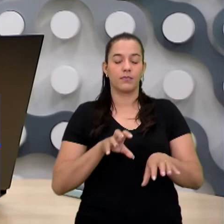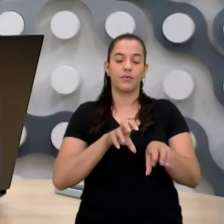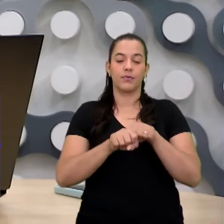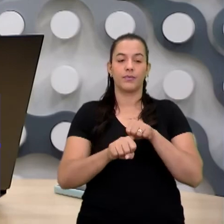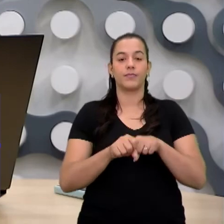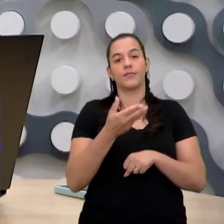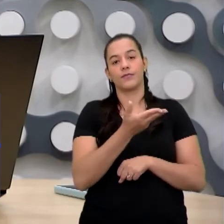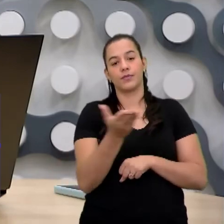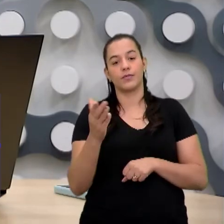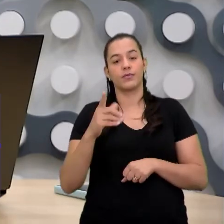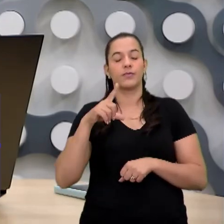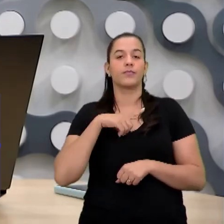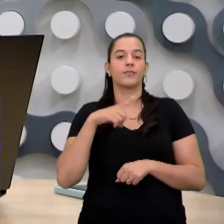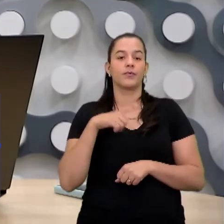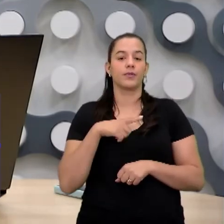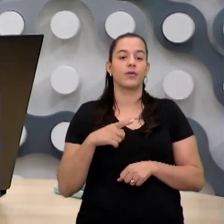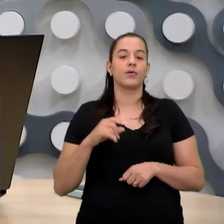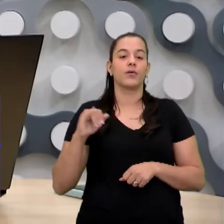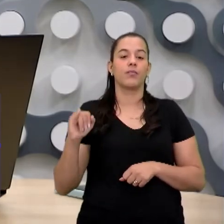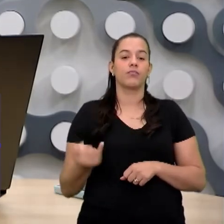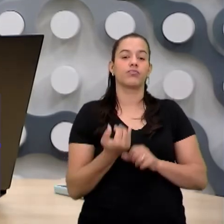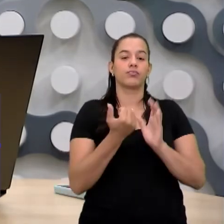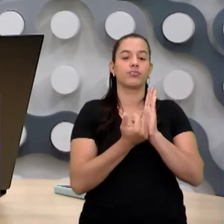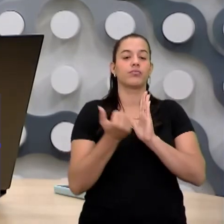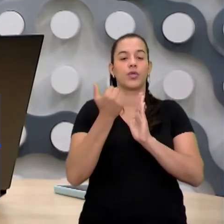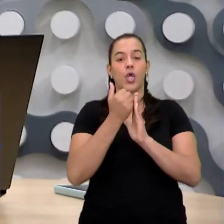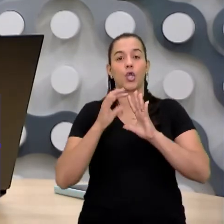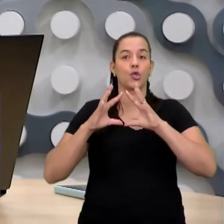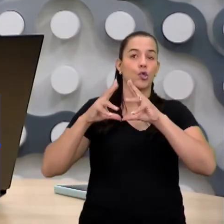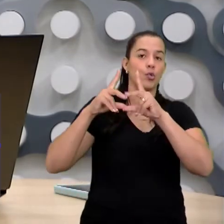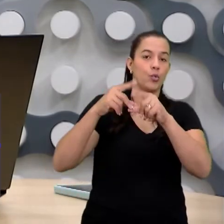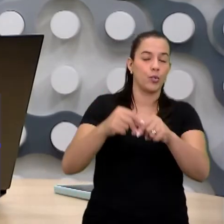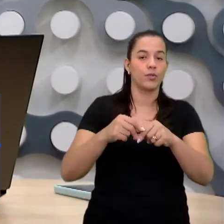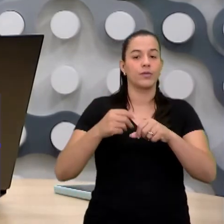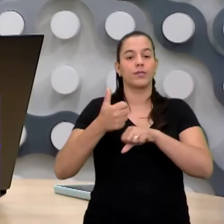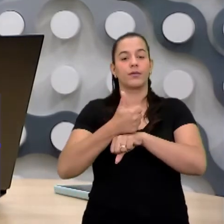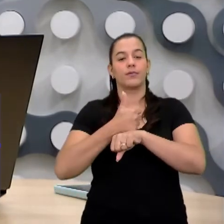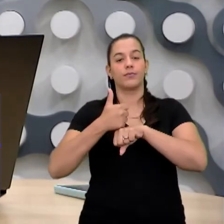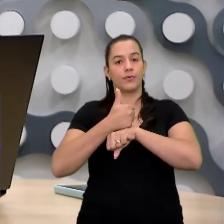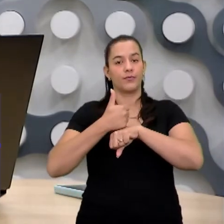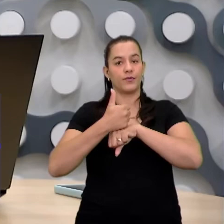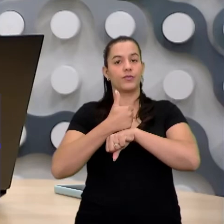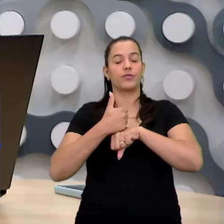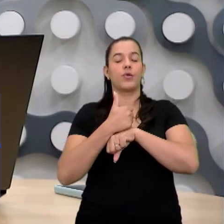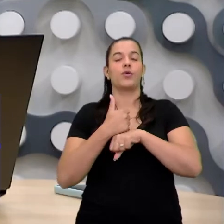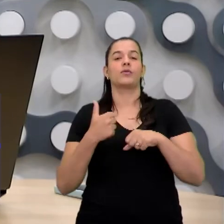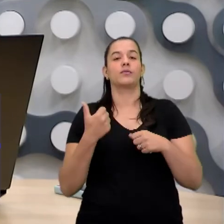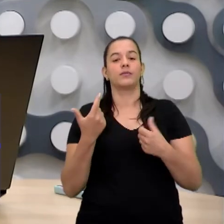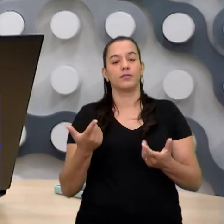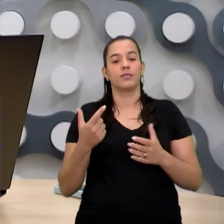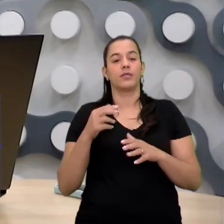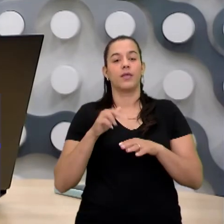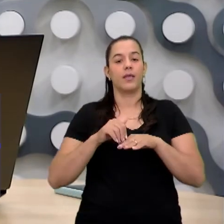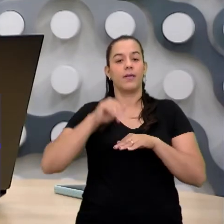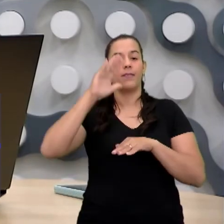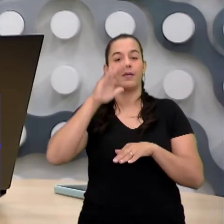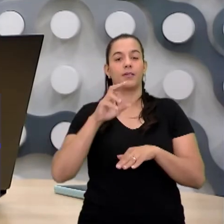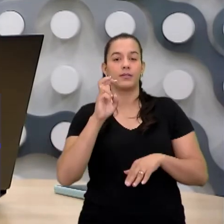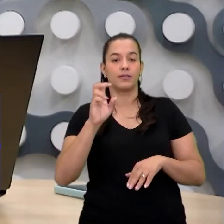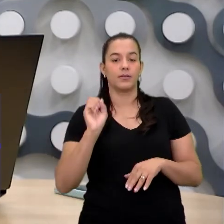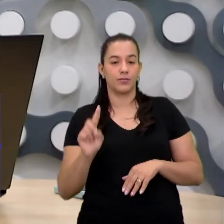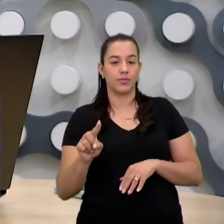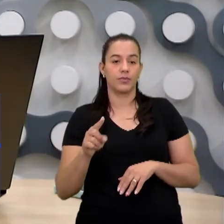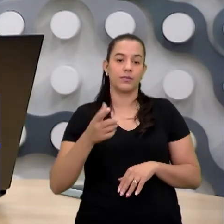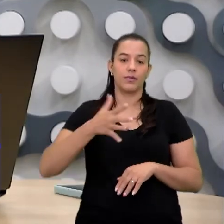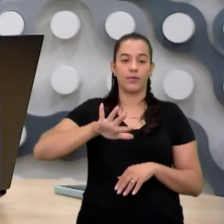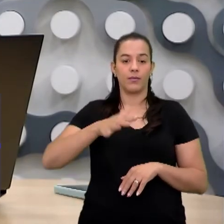porque vocês vão, né, ter esse ganho razoável. Nem todas as profissões ganham acima de R$5.400. É uma